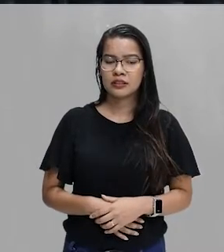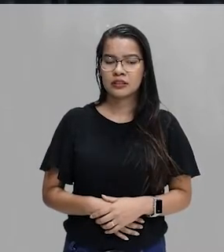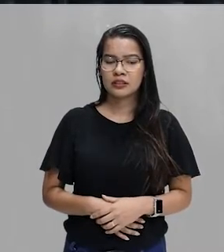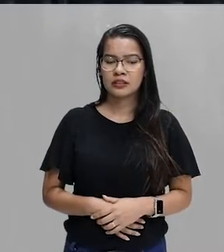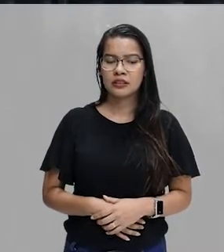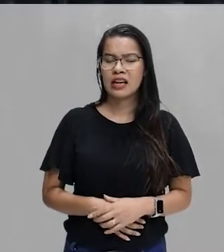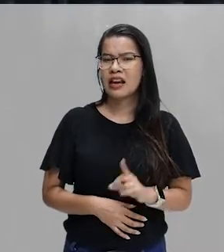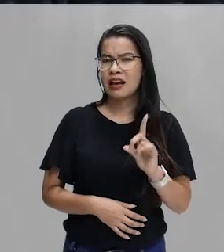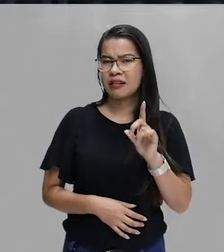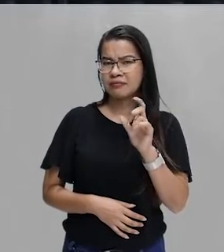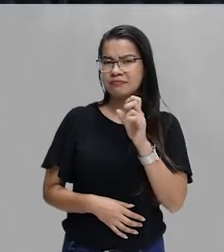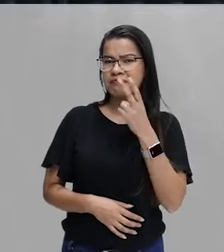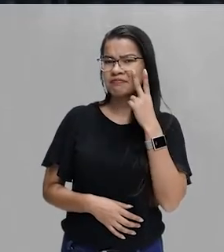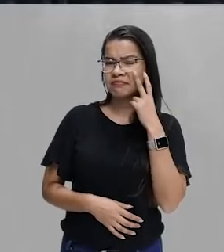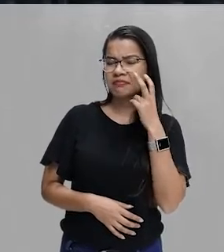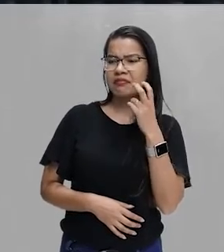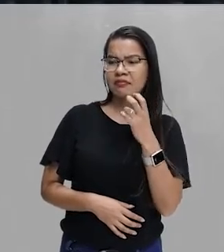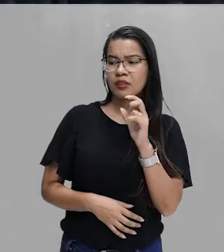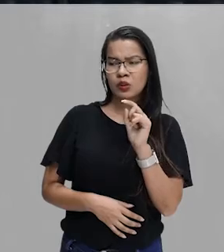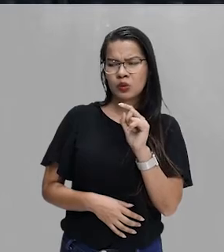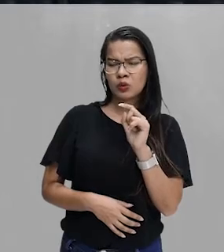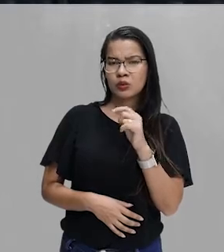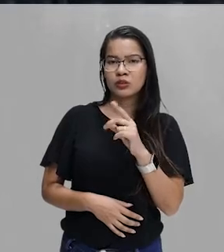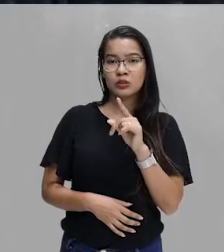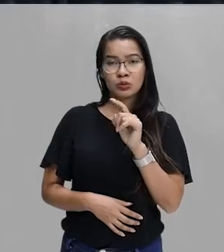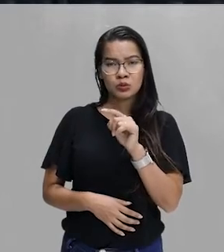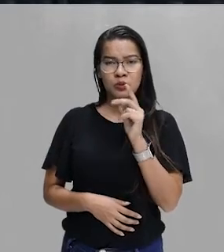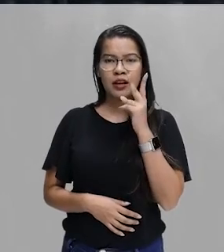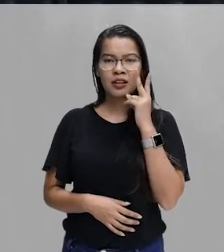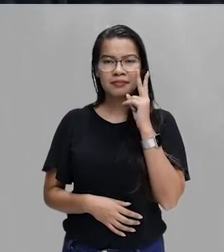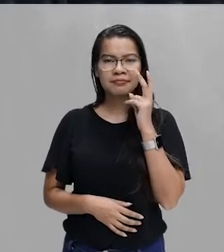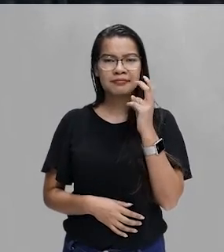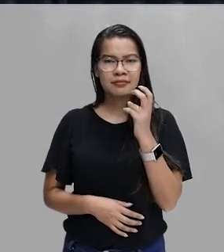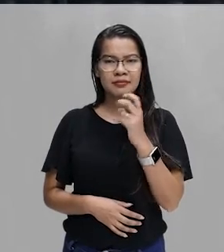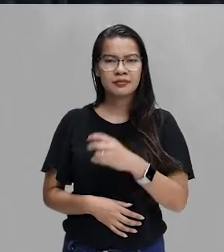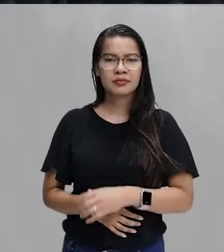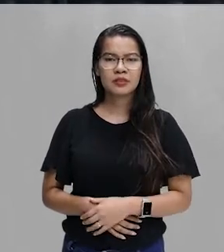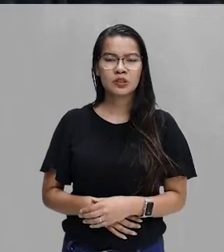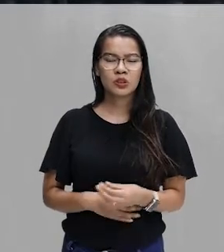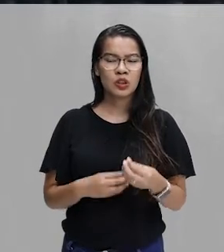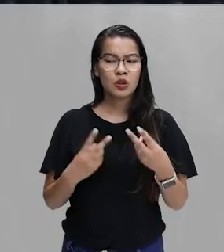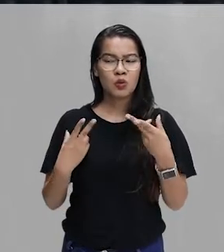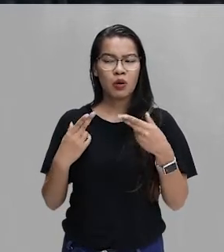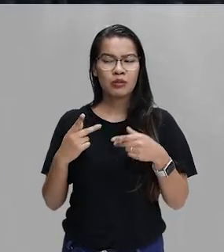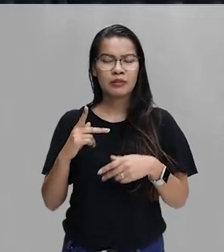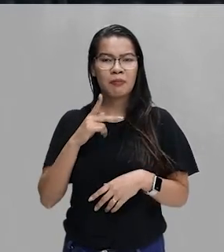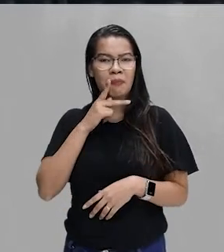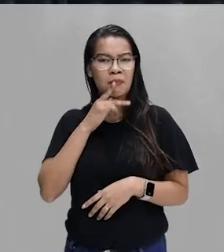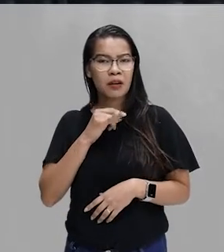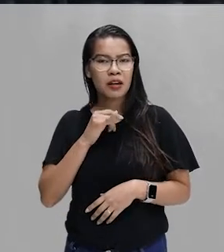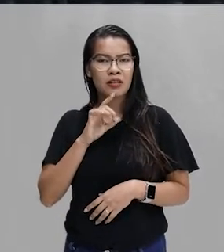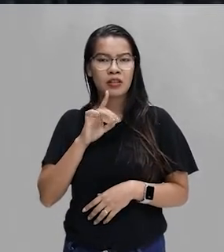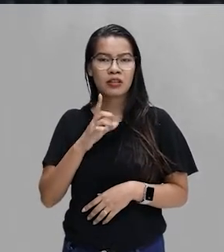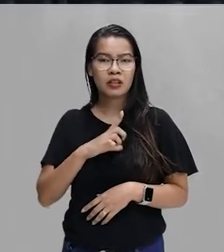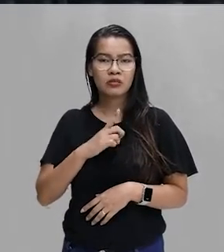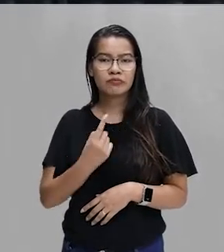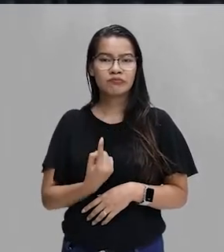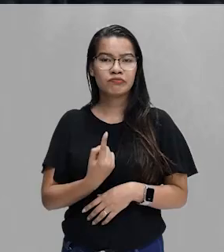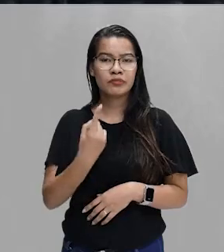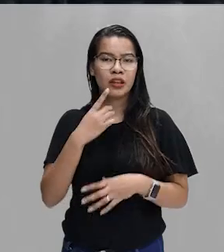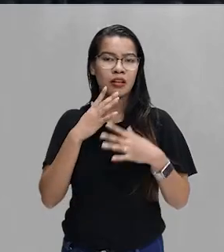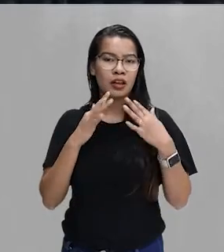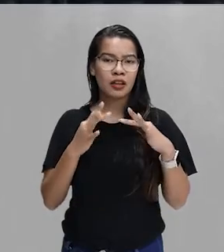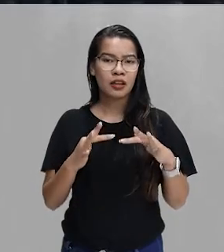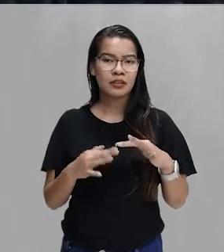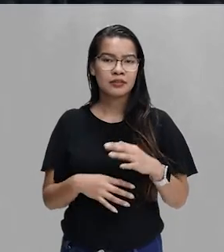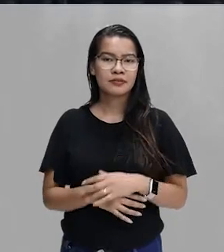És tão inteligente? Quem? Tu. Tu és inteligente. Como teu pai. Aqui eu só tenho uma oração, certo?